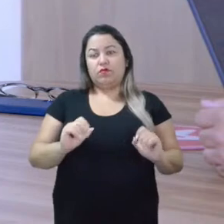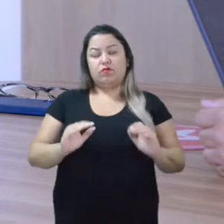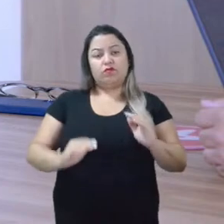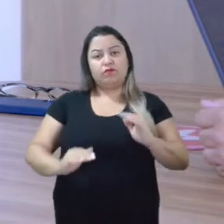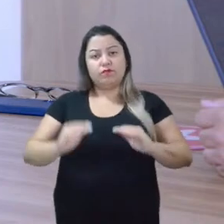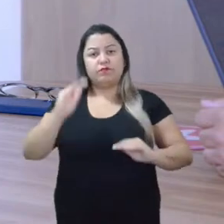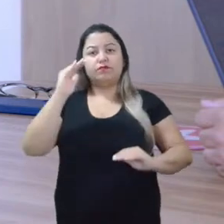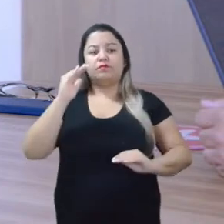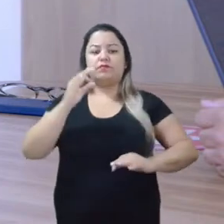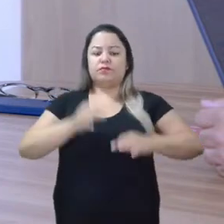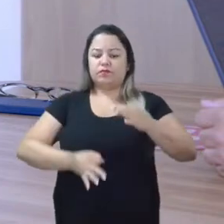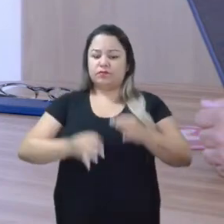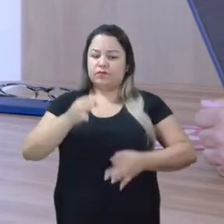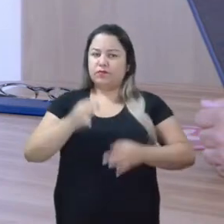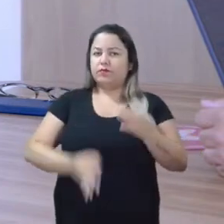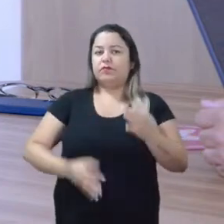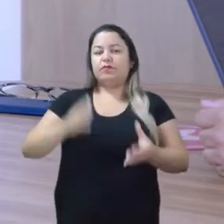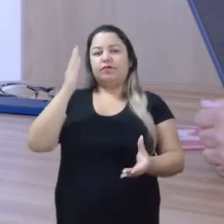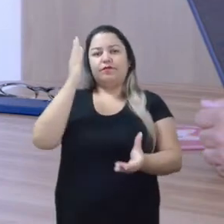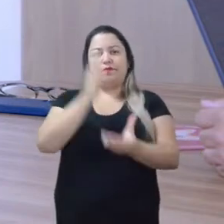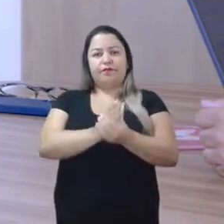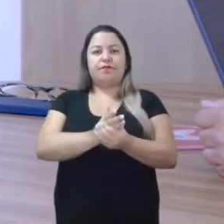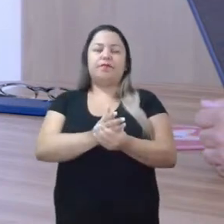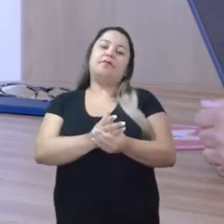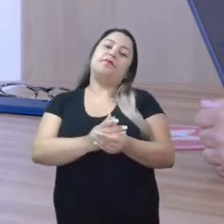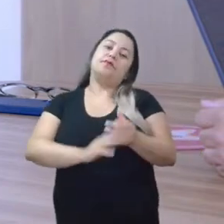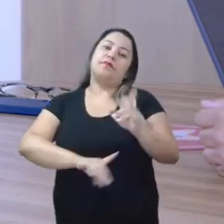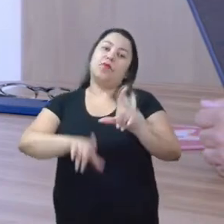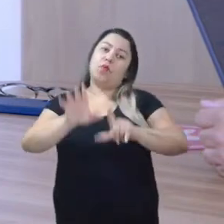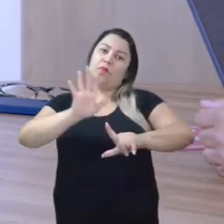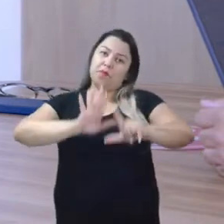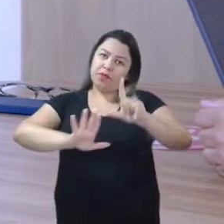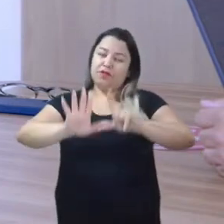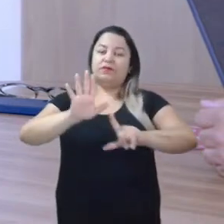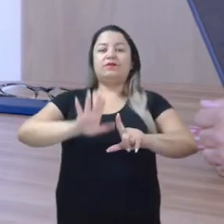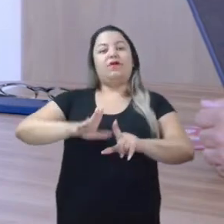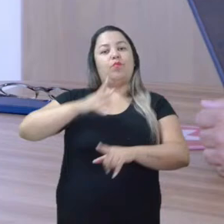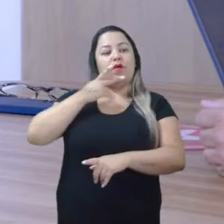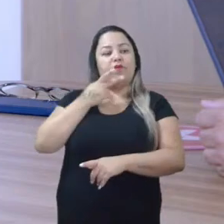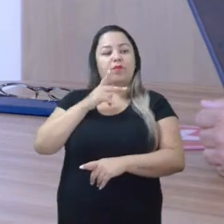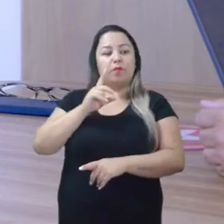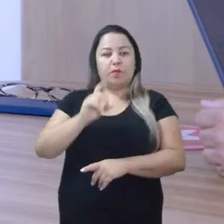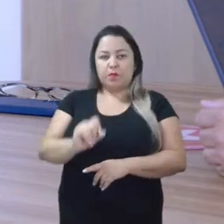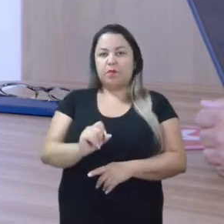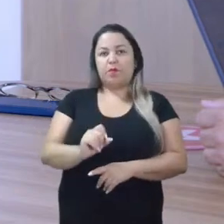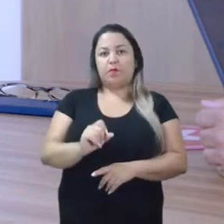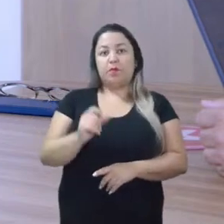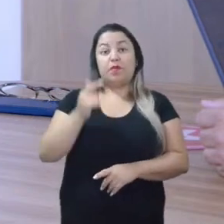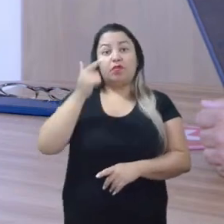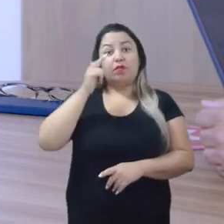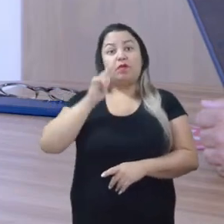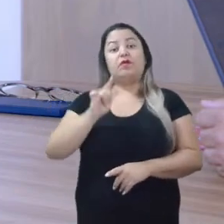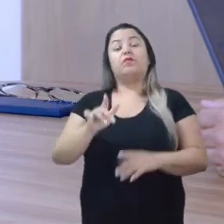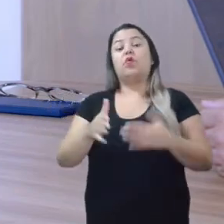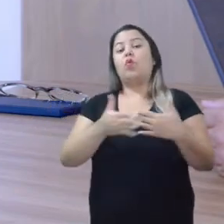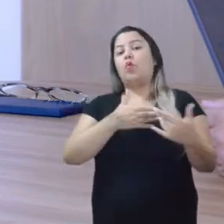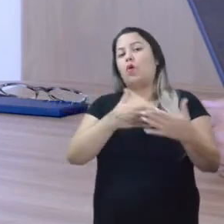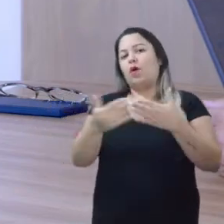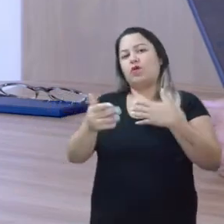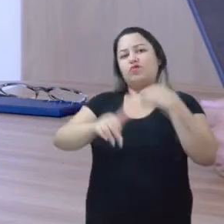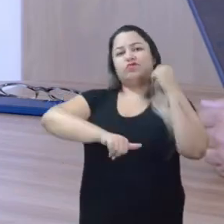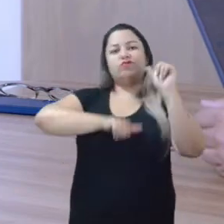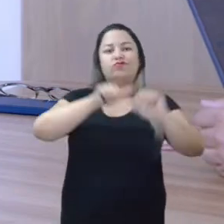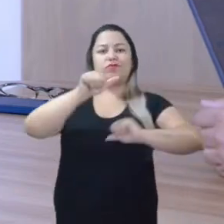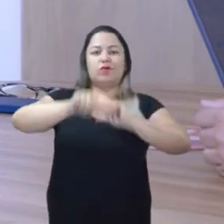judiciais contra as plataformas, isso seria um argumento, né, para se refrear qualquer tipo de mudança para melhor.